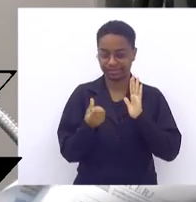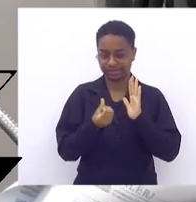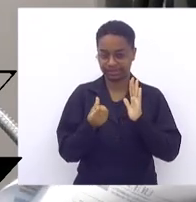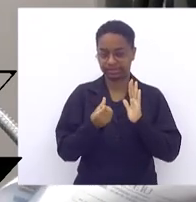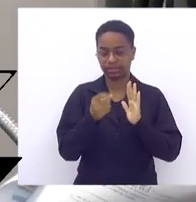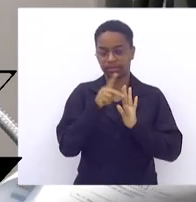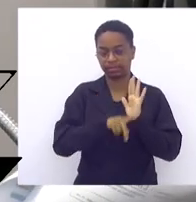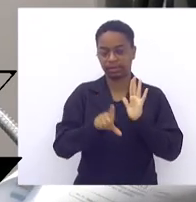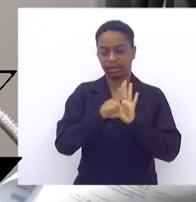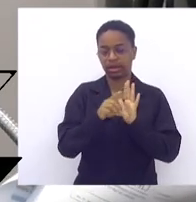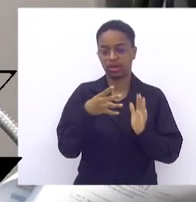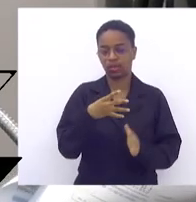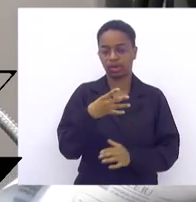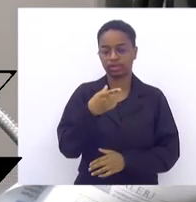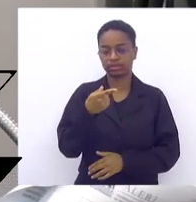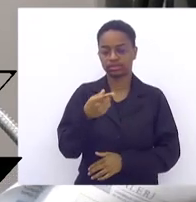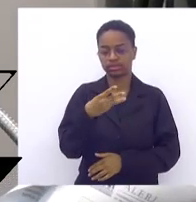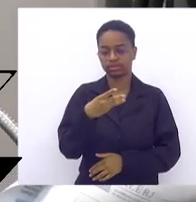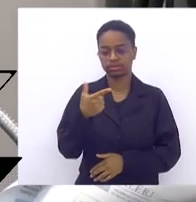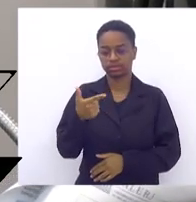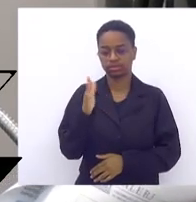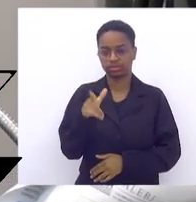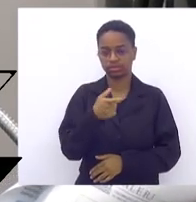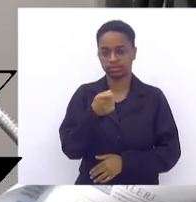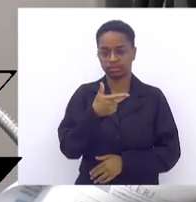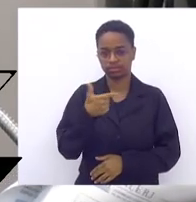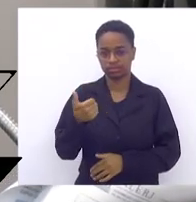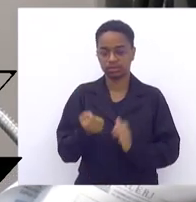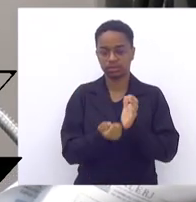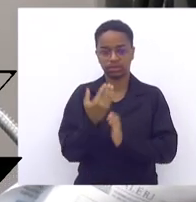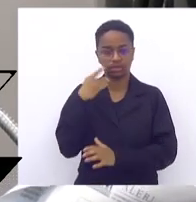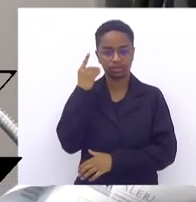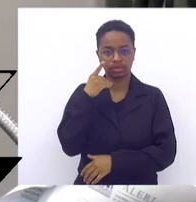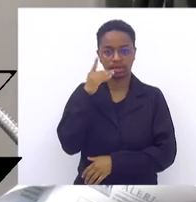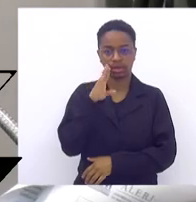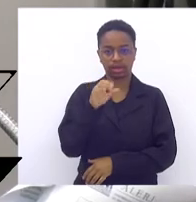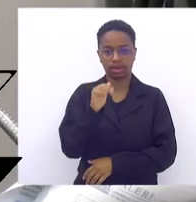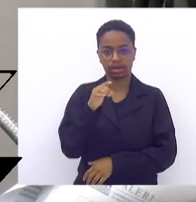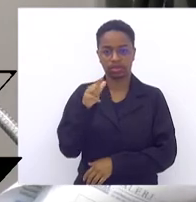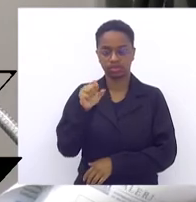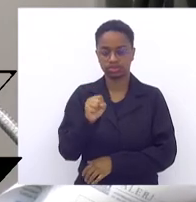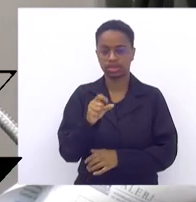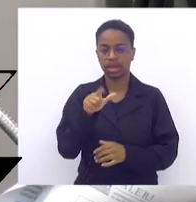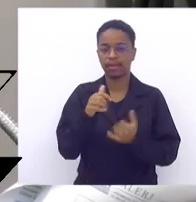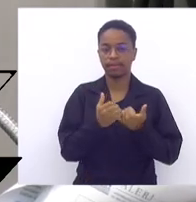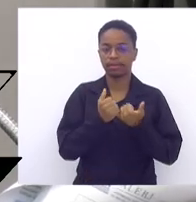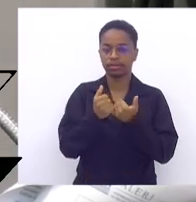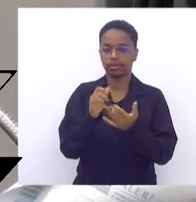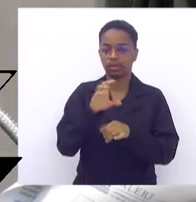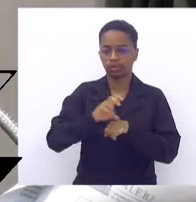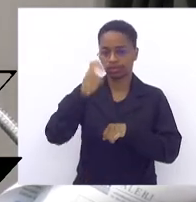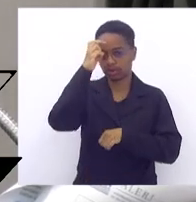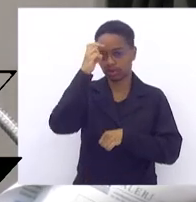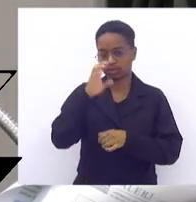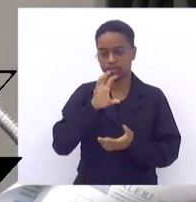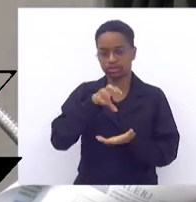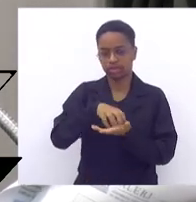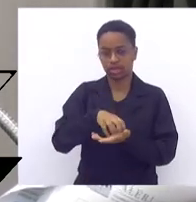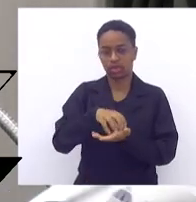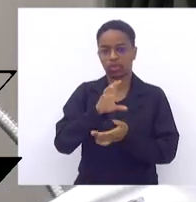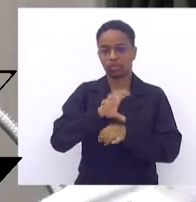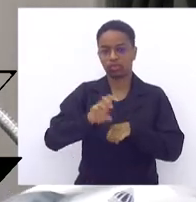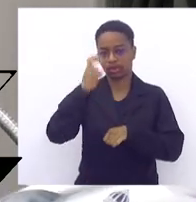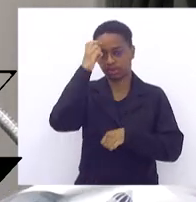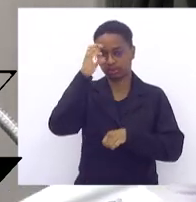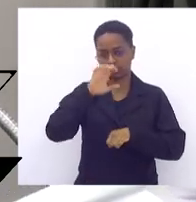ao PL 4732 de 21, de autoria do deputado Carlos Macedo, que declara patrimônio cultural do Estado do Rio de Janeiro, Centro Cultural